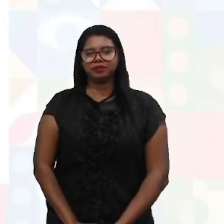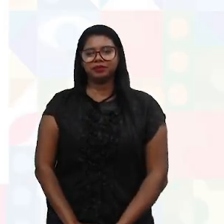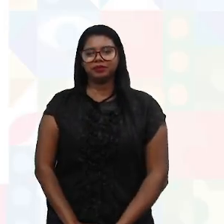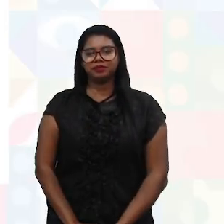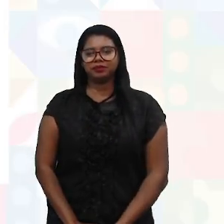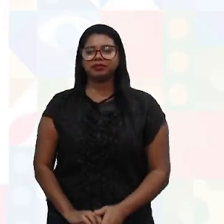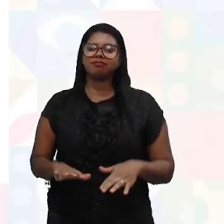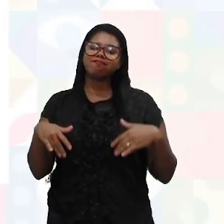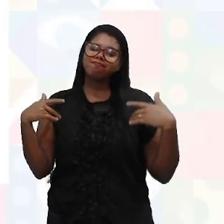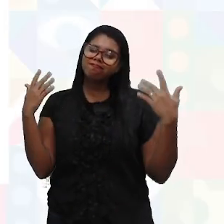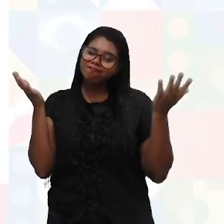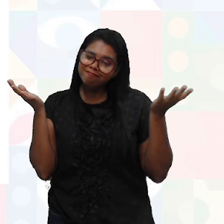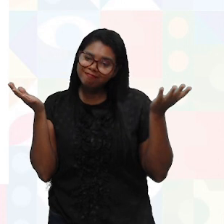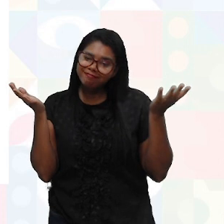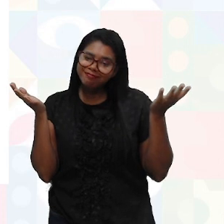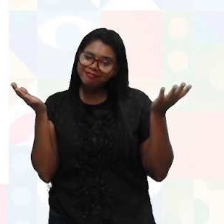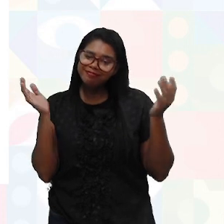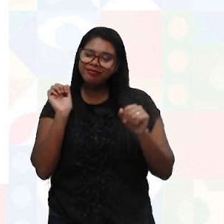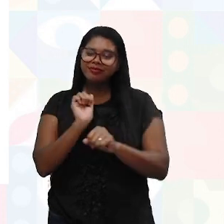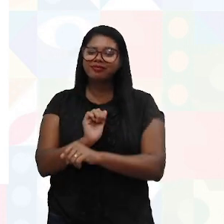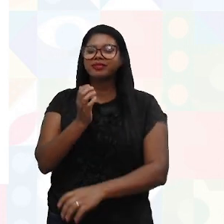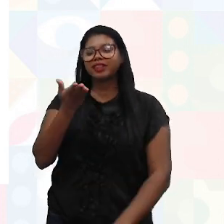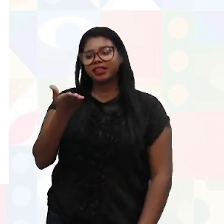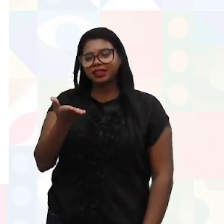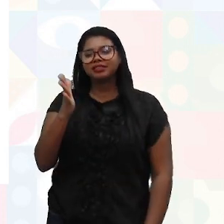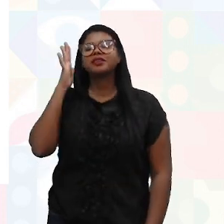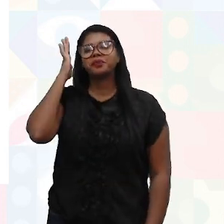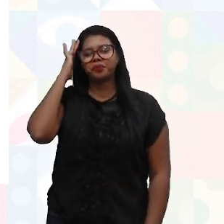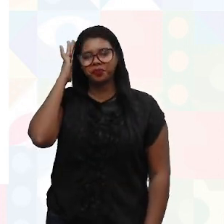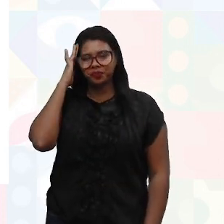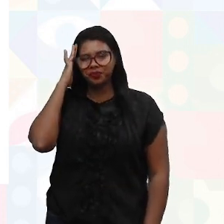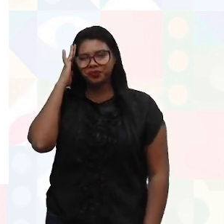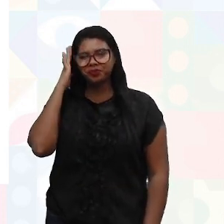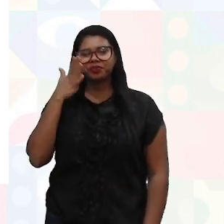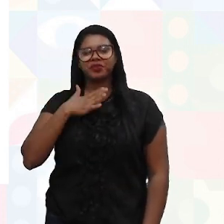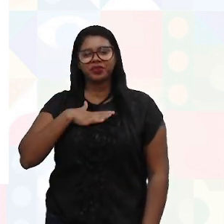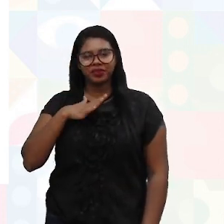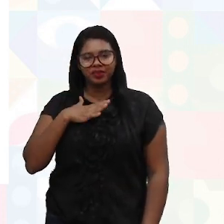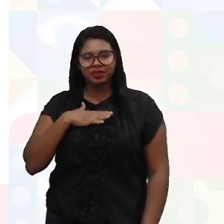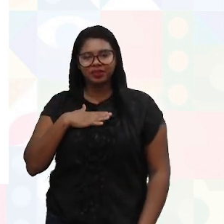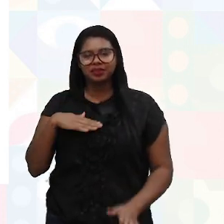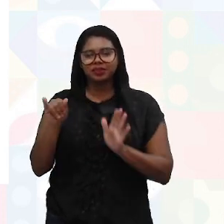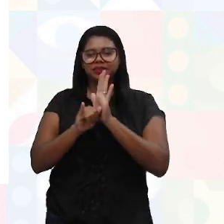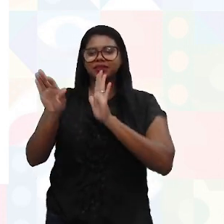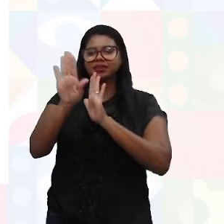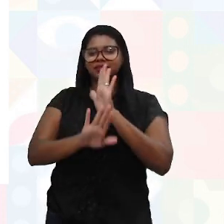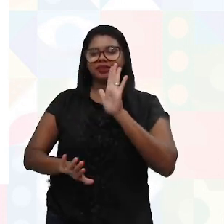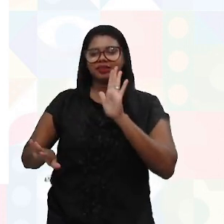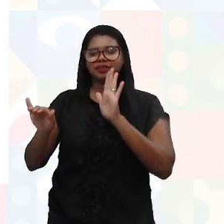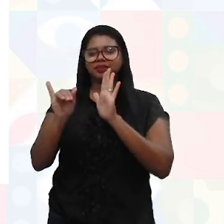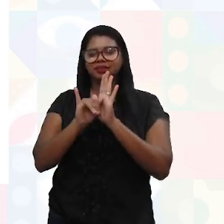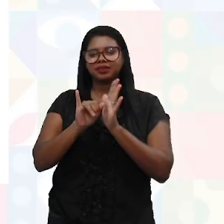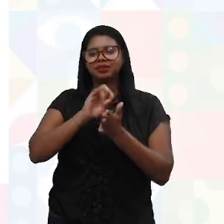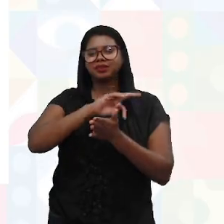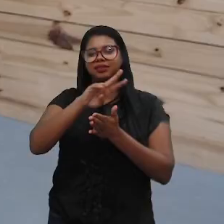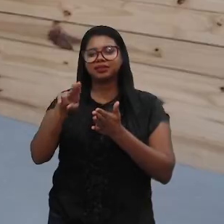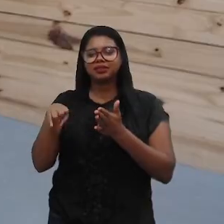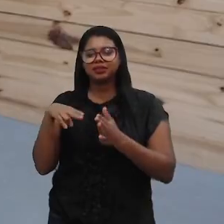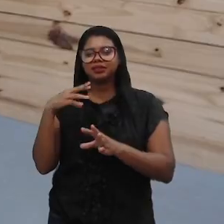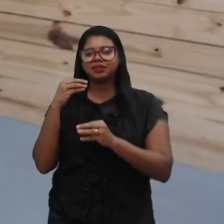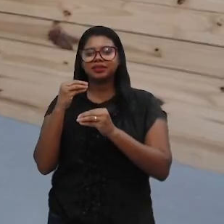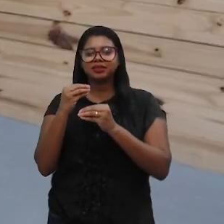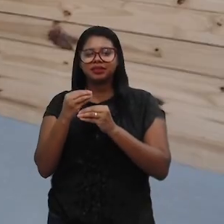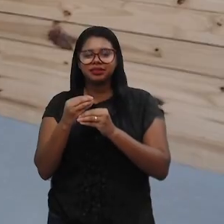E é isso, minha gente. Eu espero que vocês tenham entendido os tipos de ilustração, a